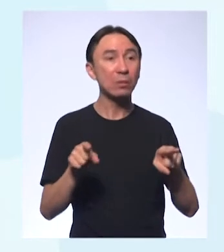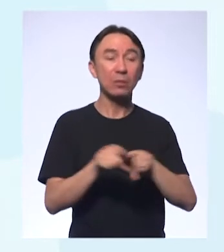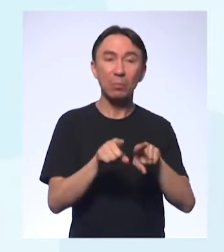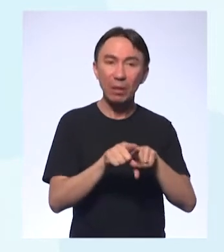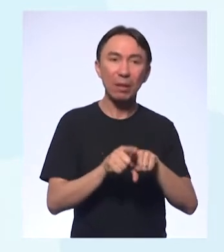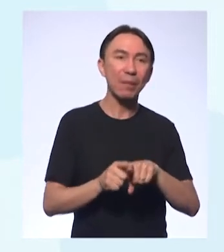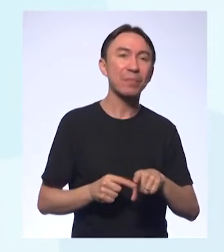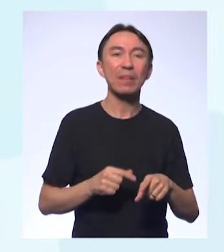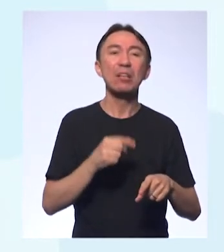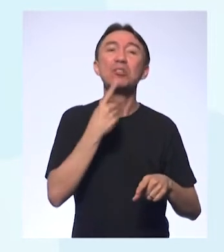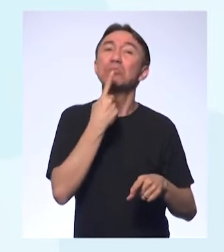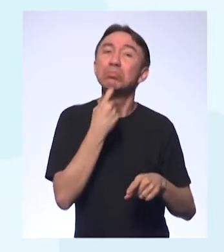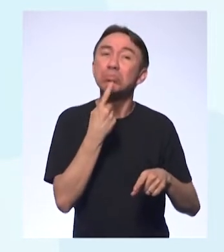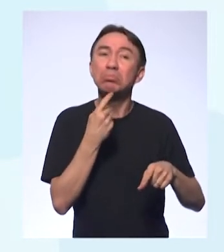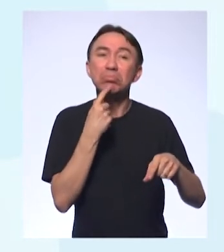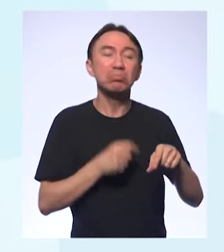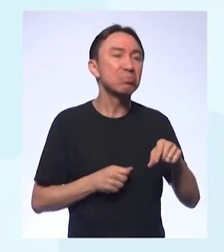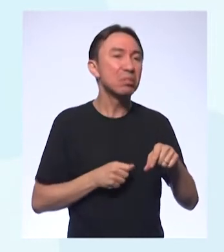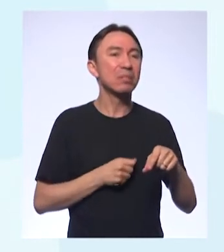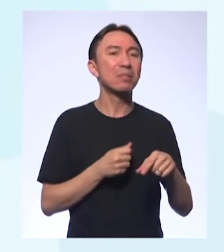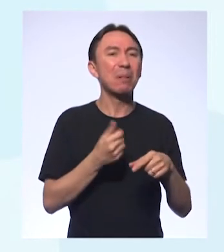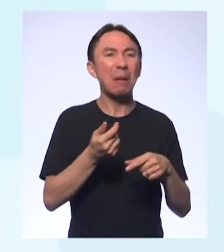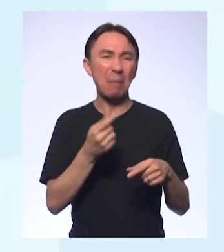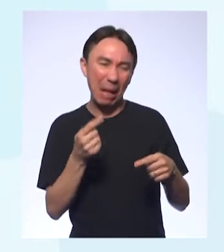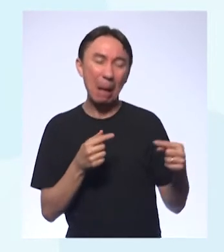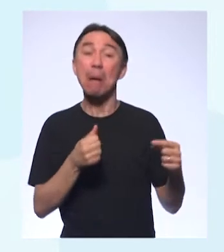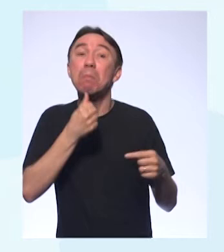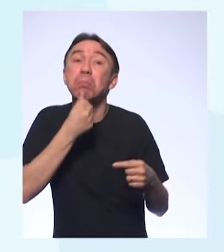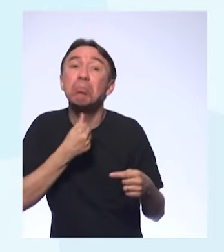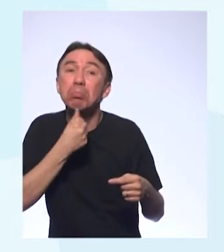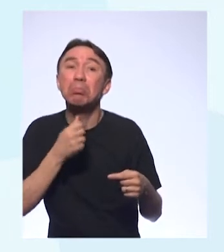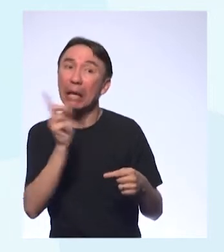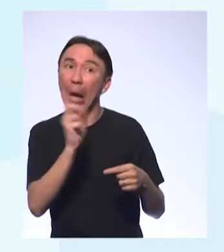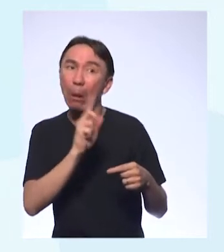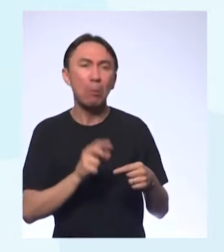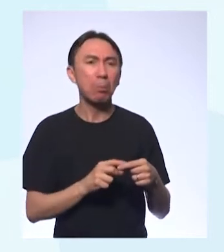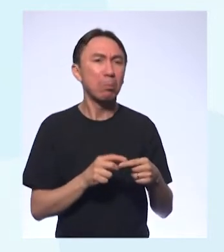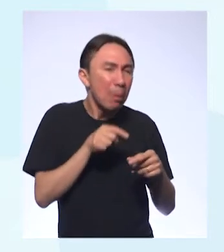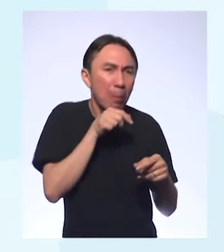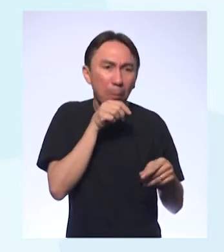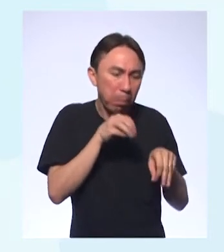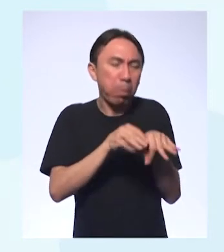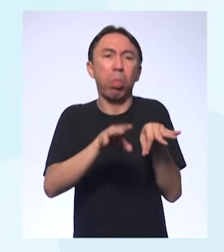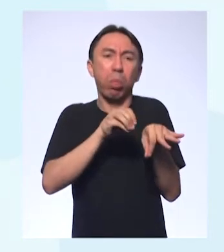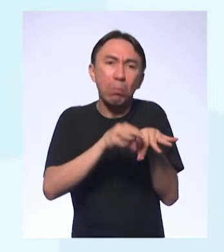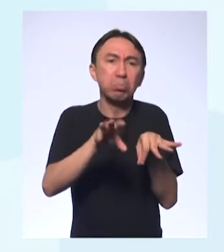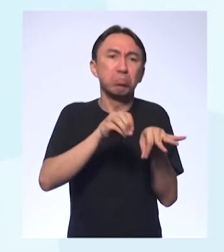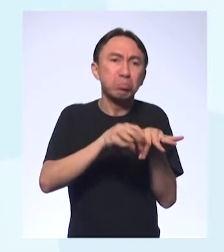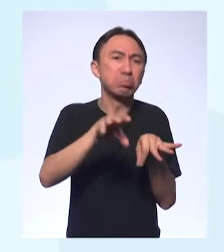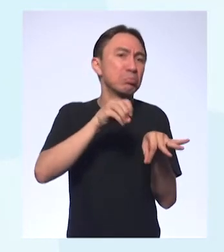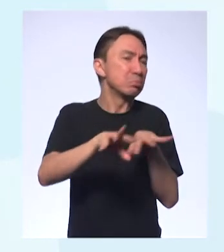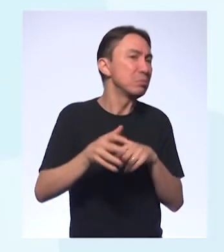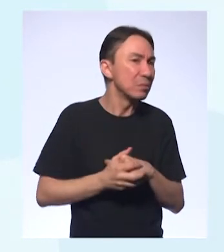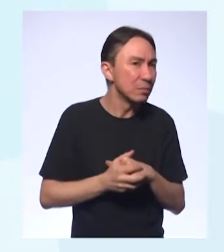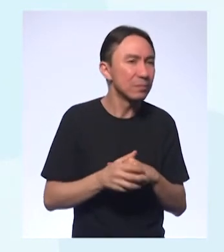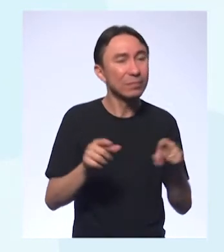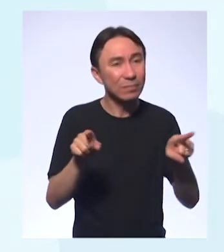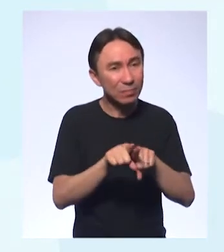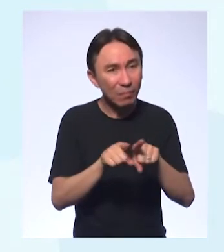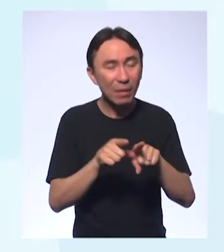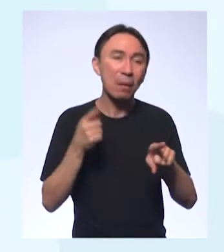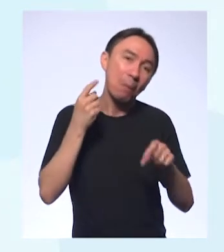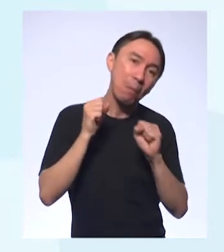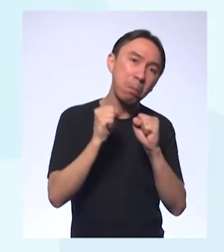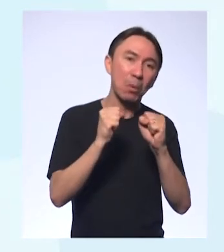menstruação, dor, inchaço nos testículos, irritação cutânea ou feridas nos